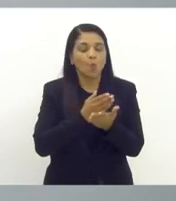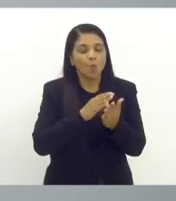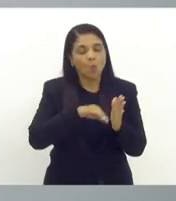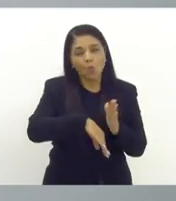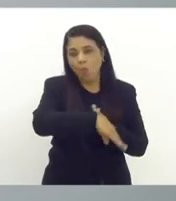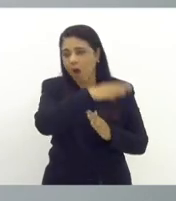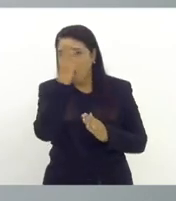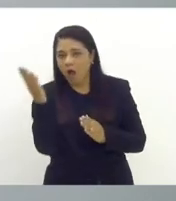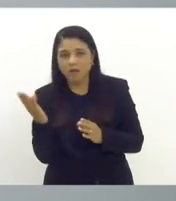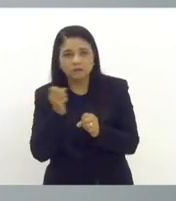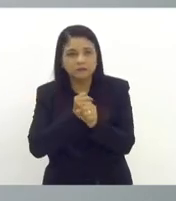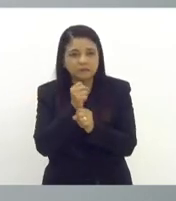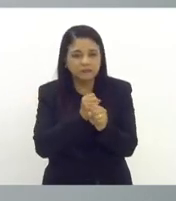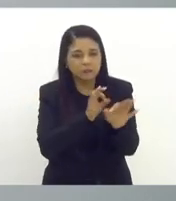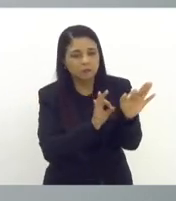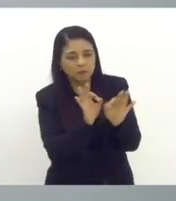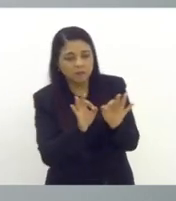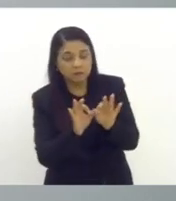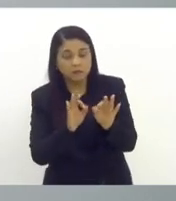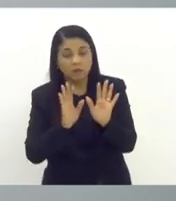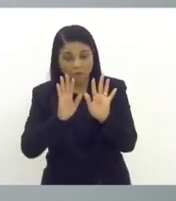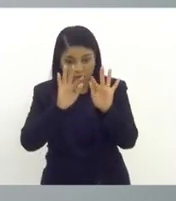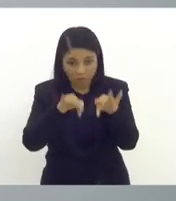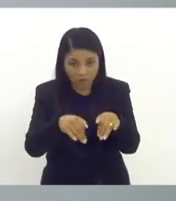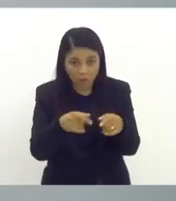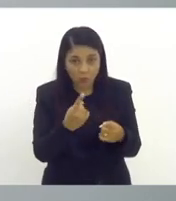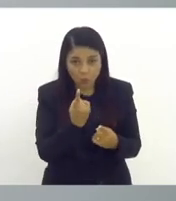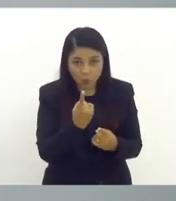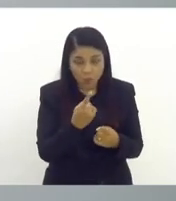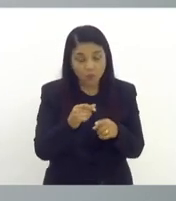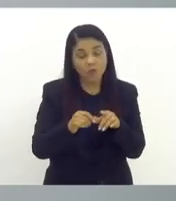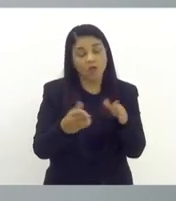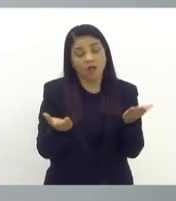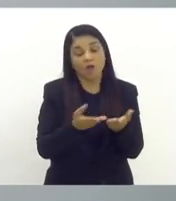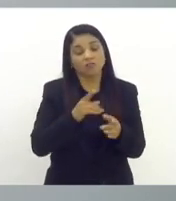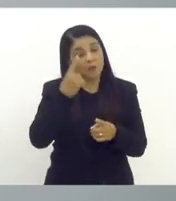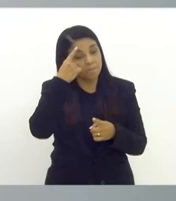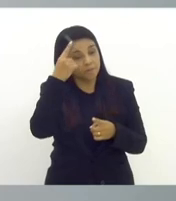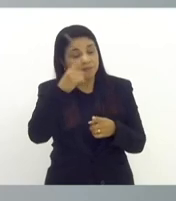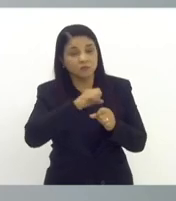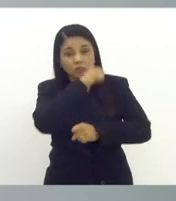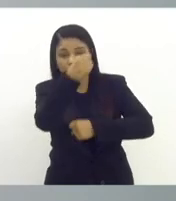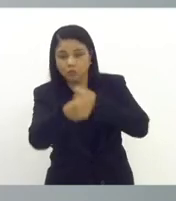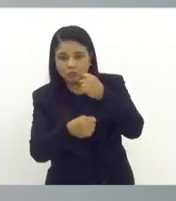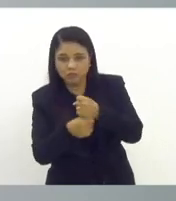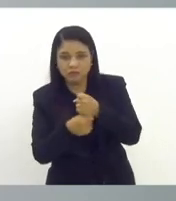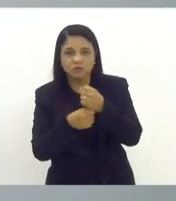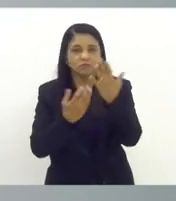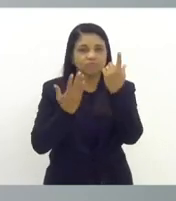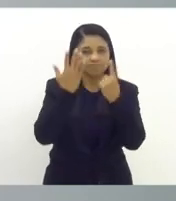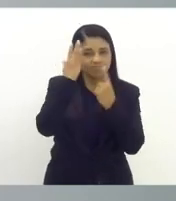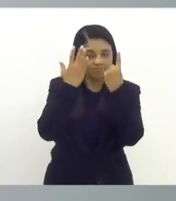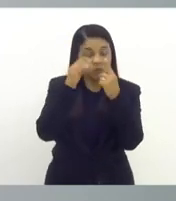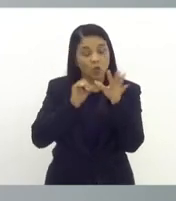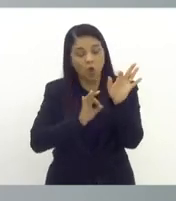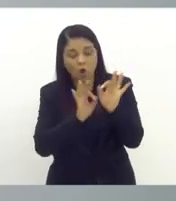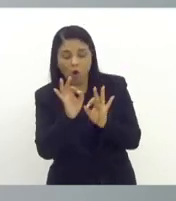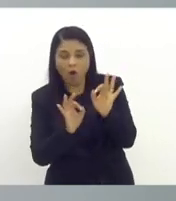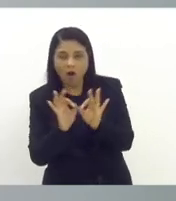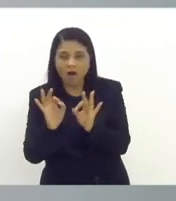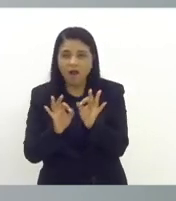o planejamento praticamente enquanto termina um nós já estamos pensando no outro carnaval eu tô que trata de toda a organização